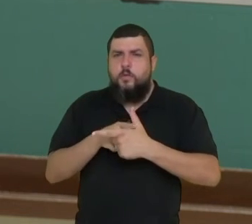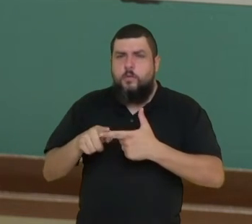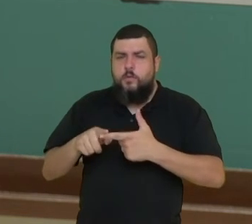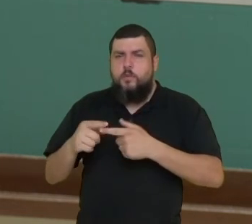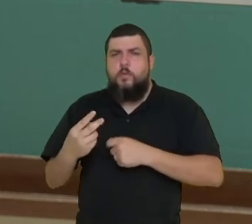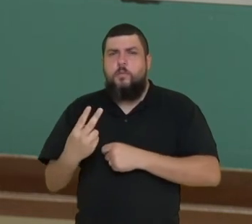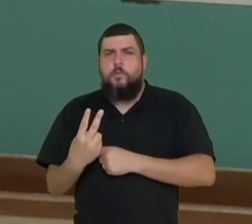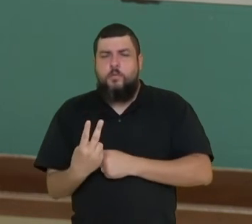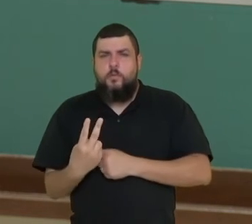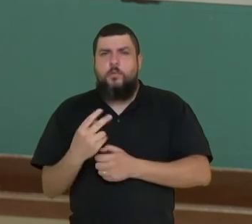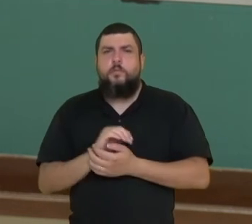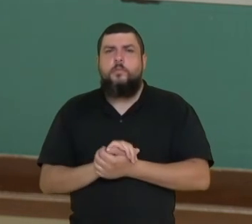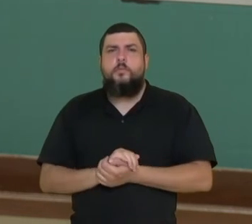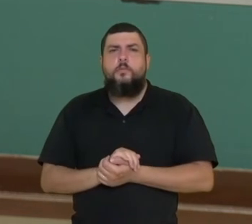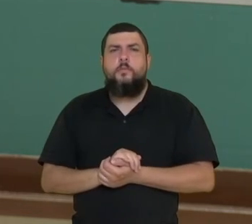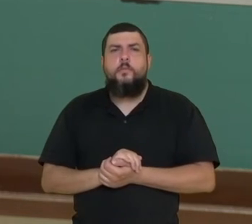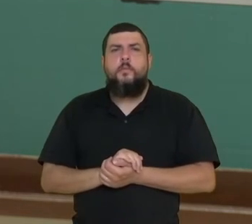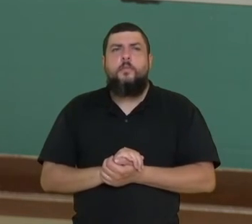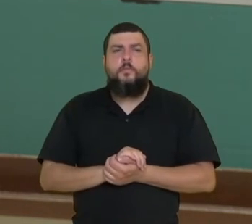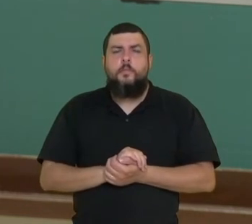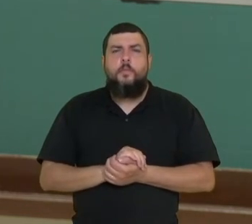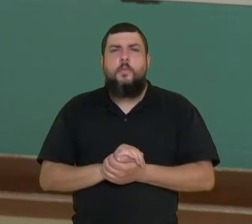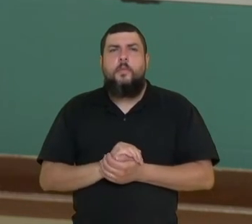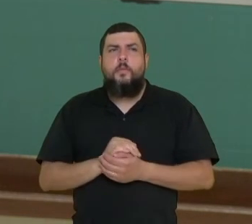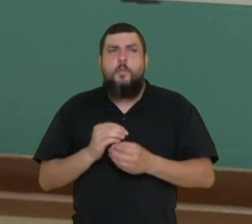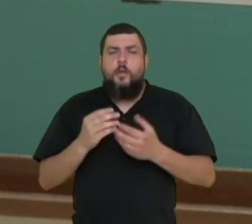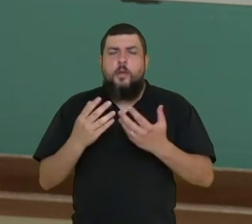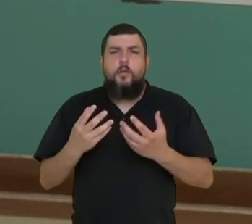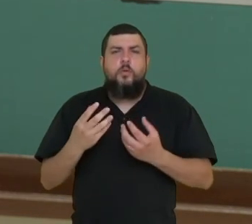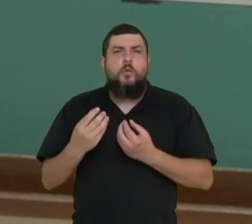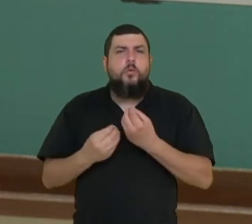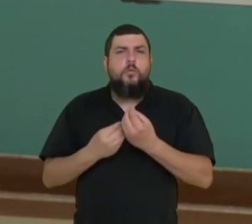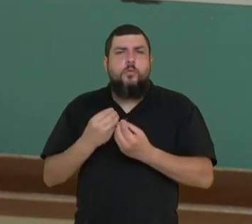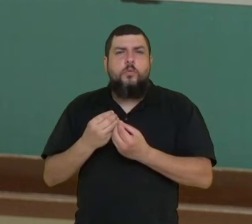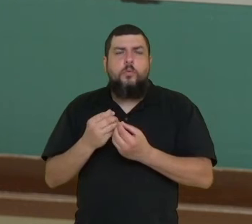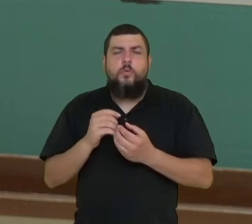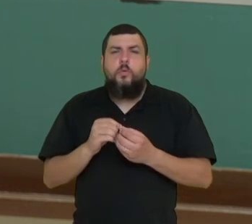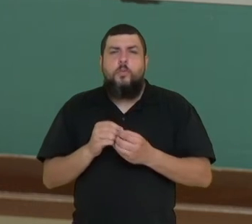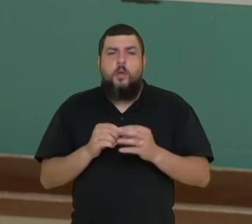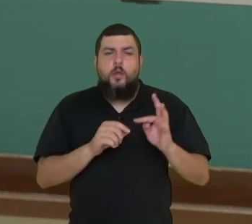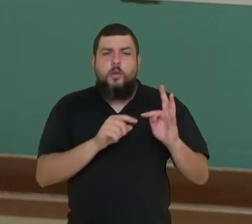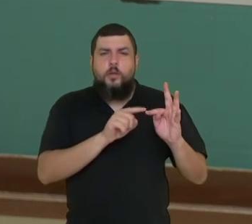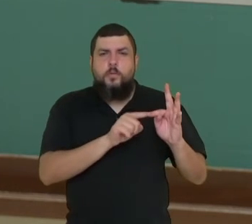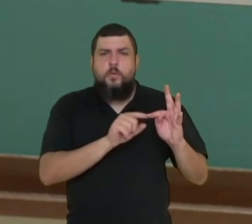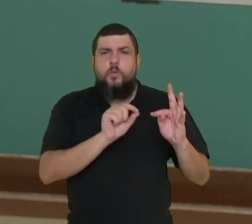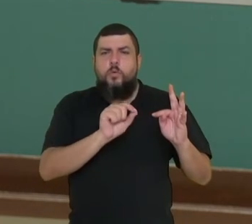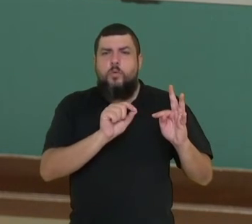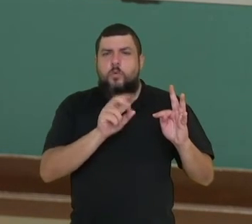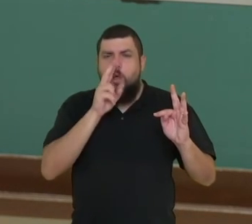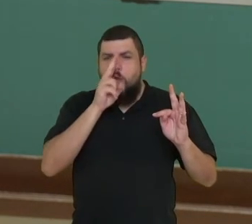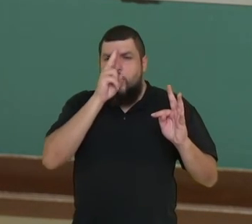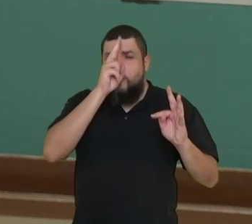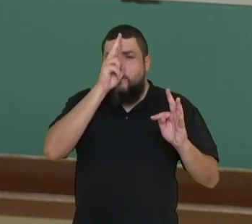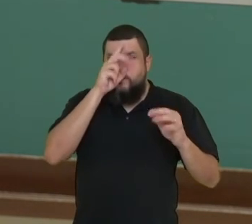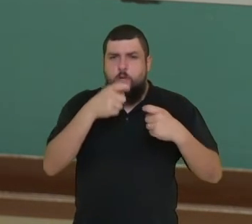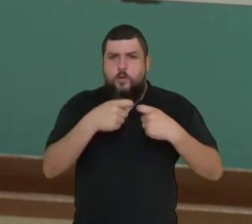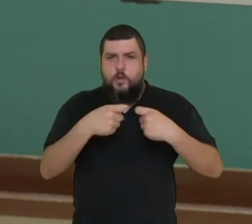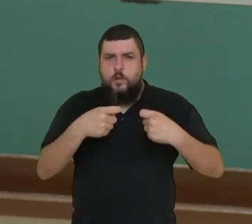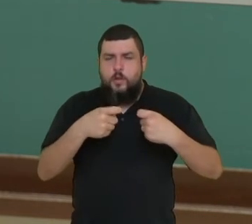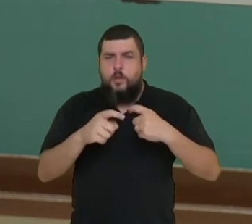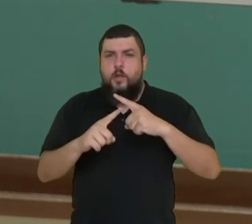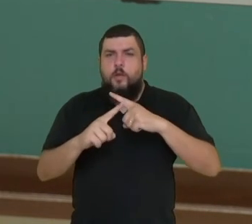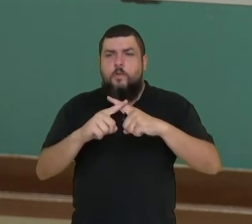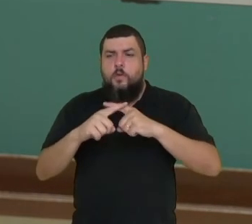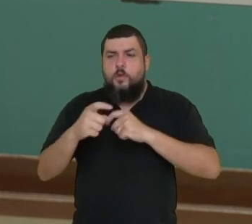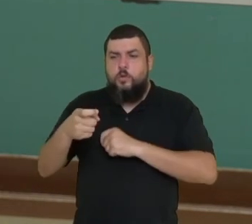altura seria a força elástica. Então, eu posso dizer que o nosso trabalho é igual a força elástica vezes x